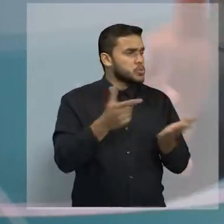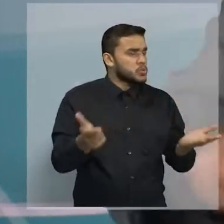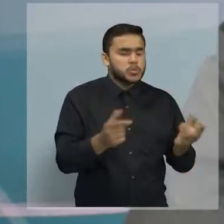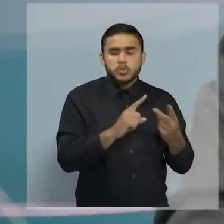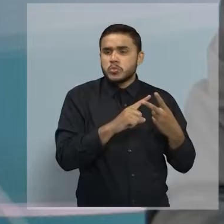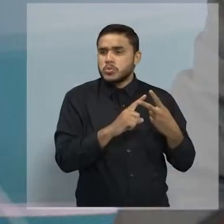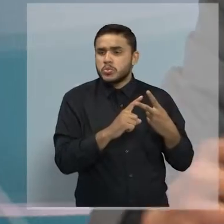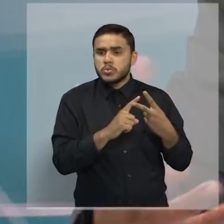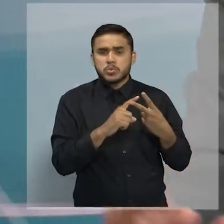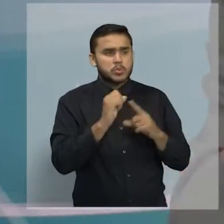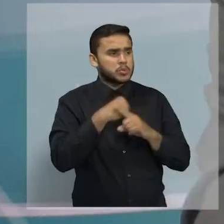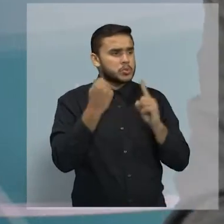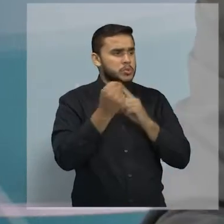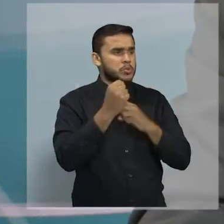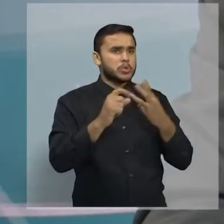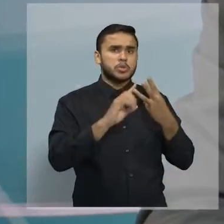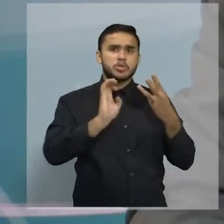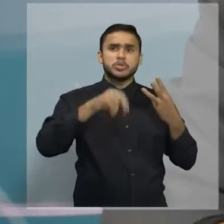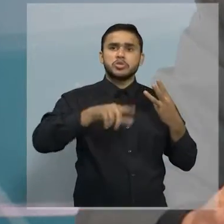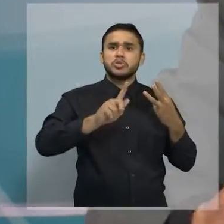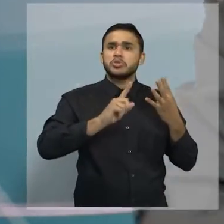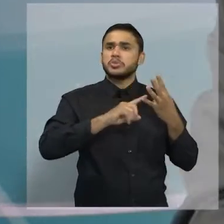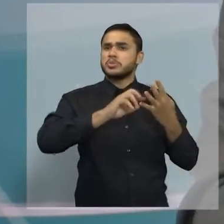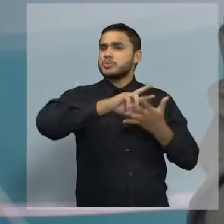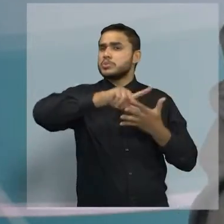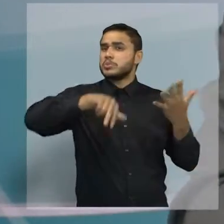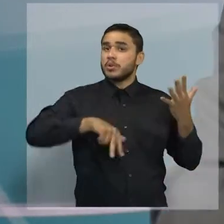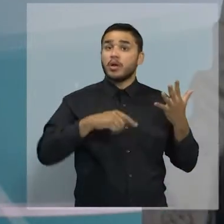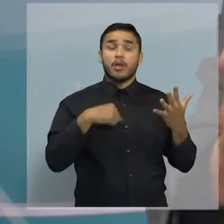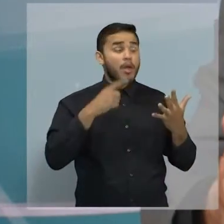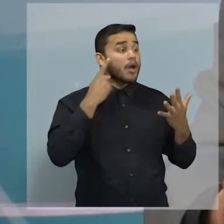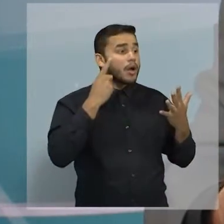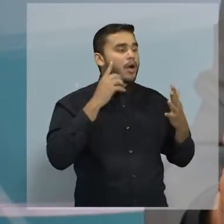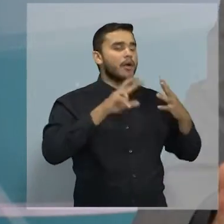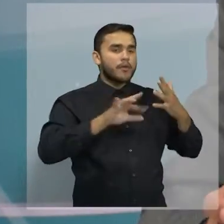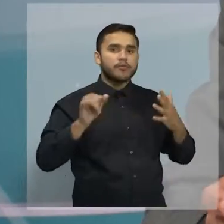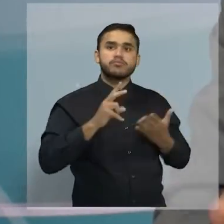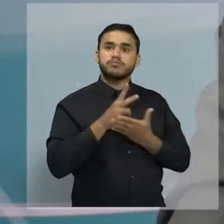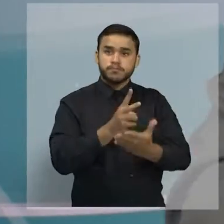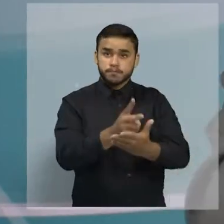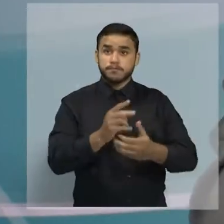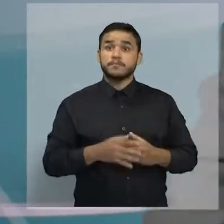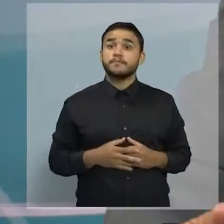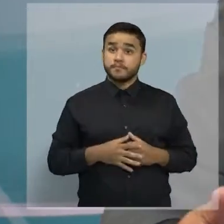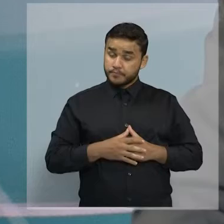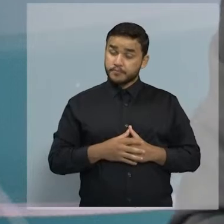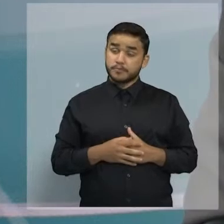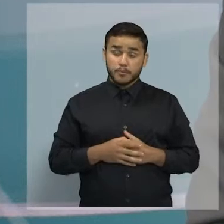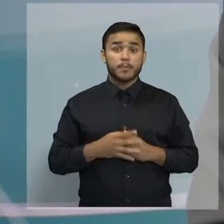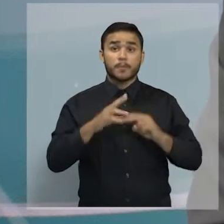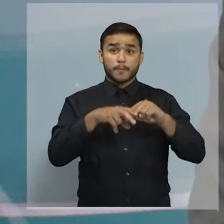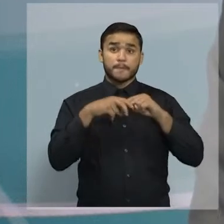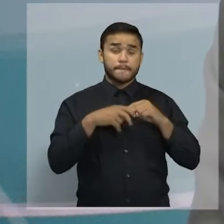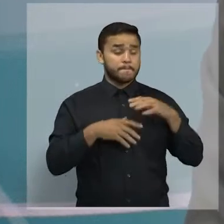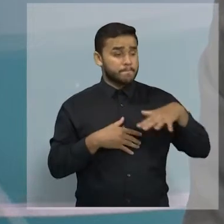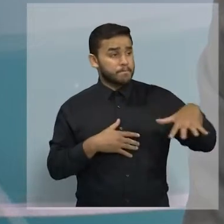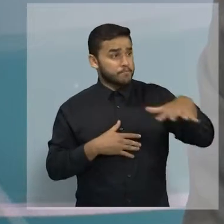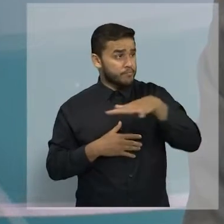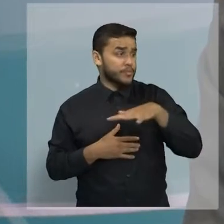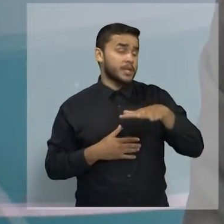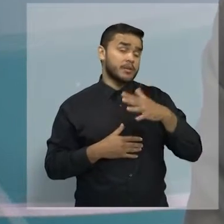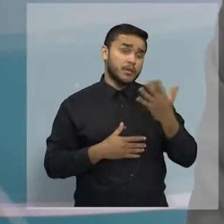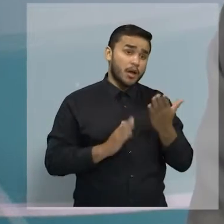o engenheiro, né? Então essa combinação aqui ela vai enriquecer o que recebeu e passar para frente. Ora, nesse meio, a gente tem aqueles